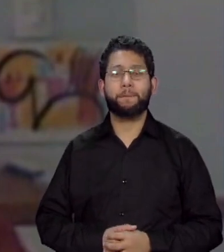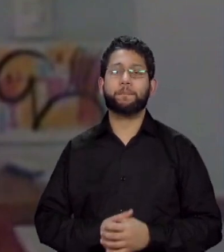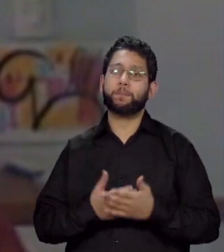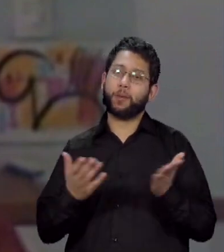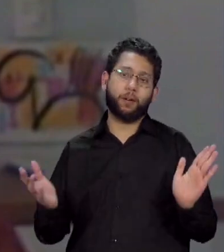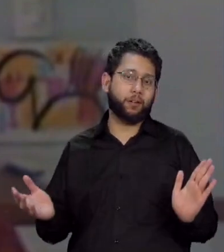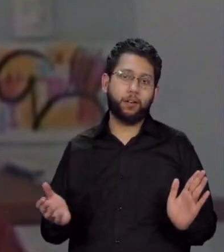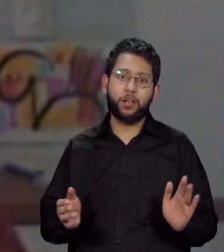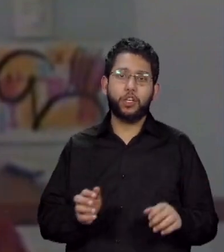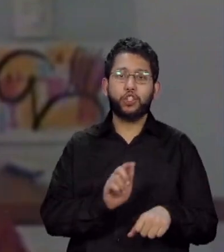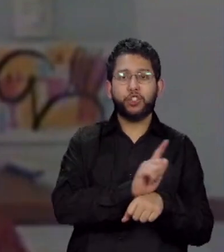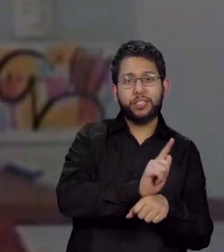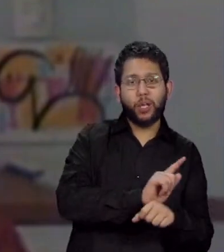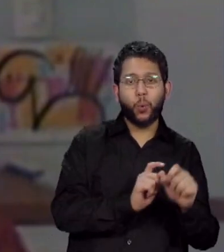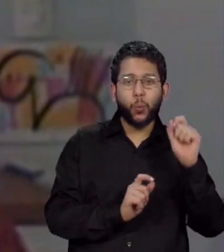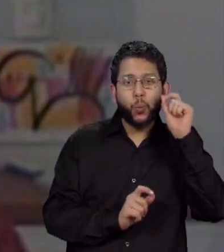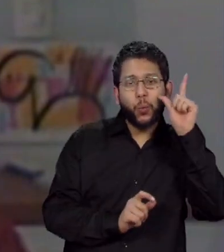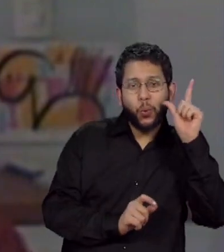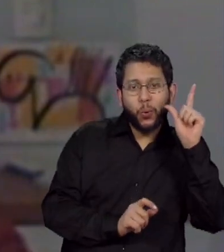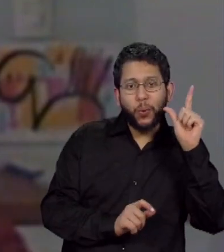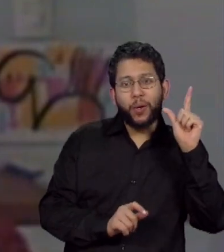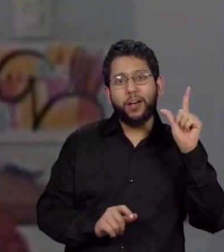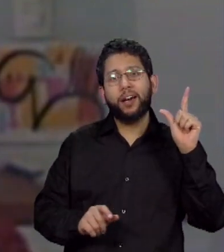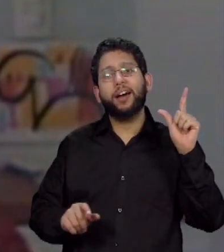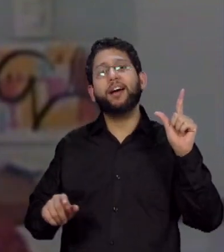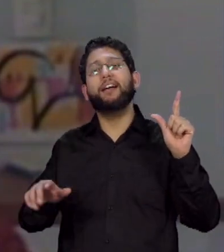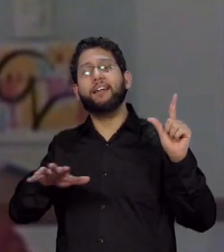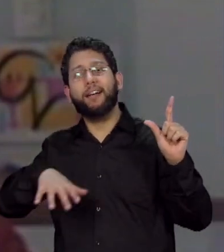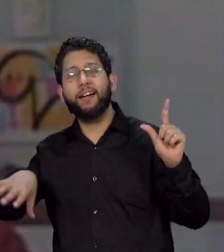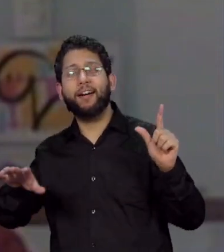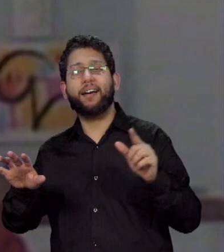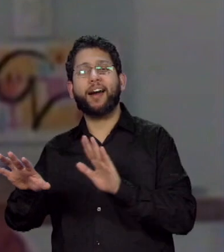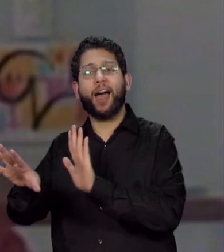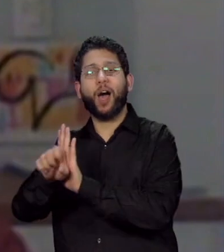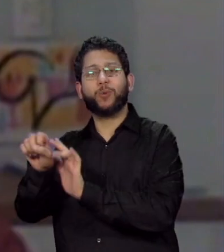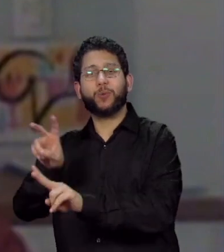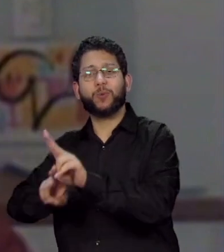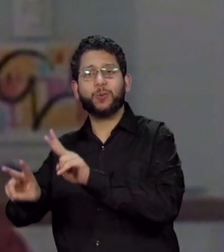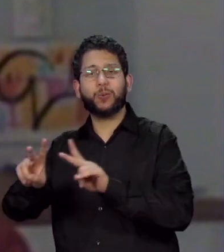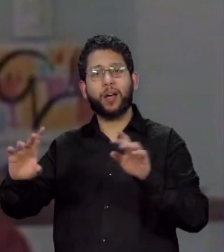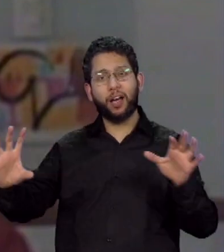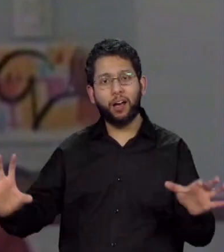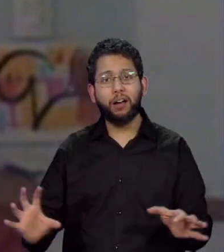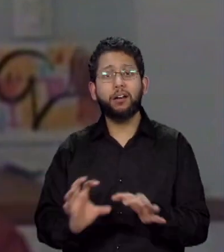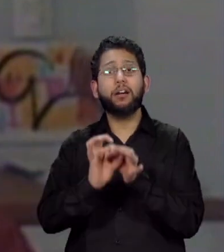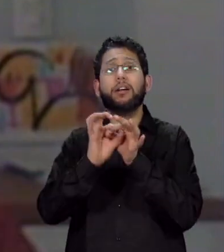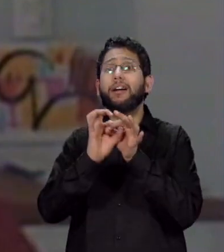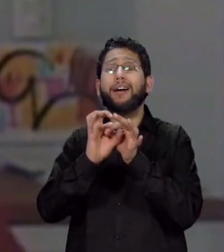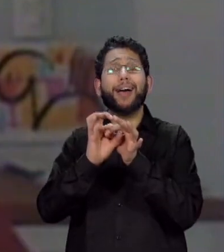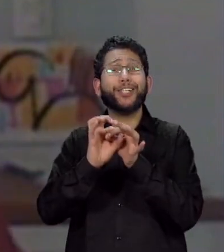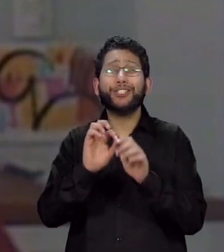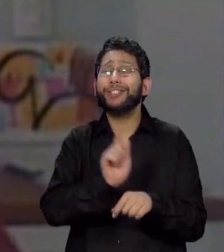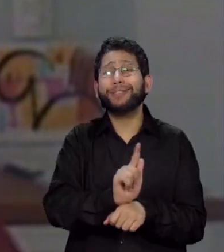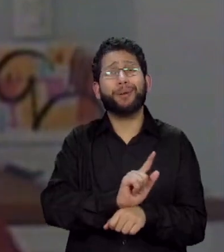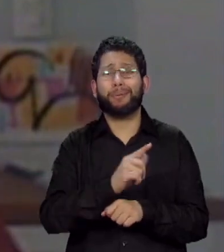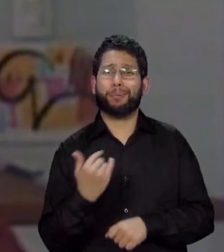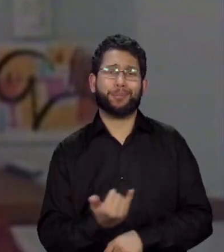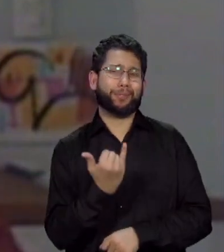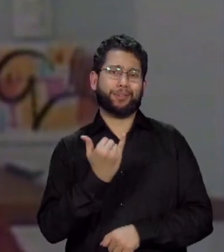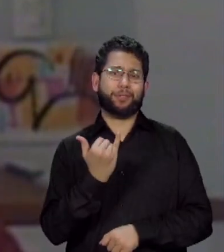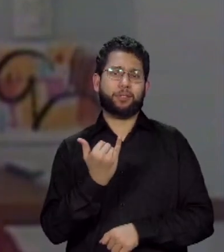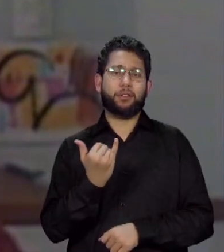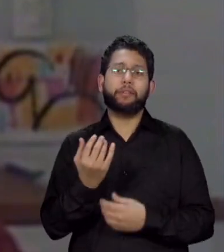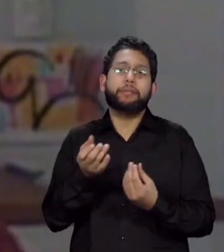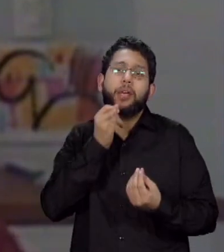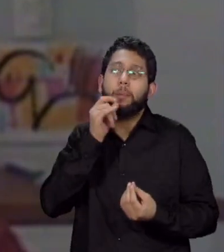Bom, a gestão da cultura, ela é absolutamente importante, né? A gente sabe para que, enfim, as